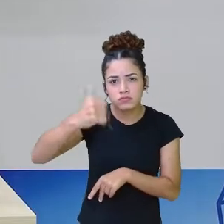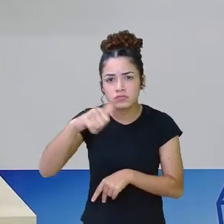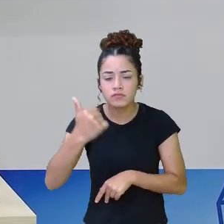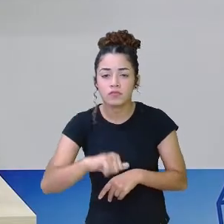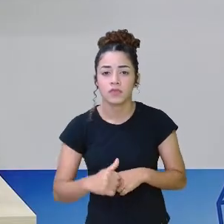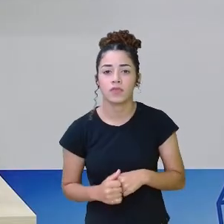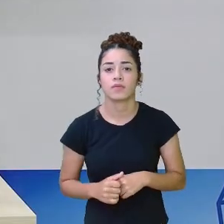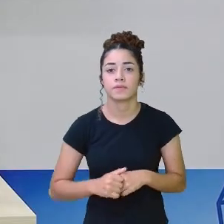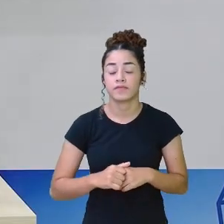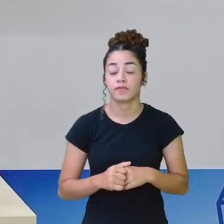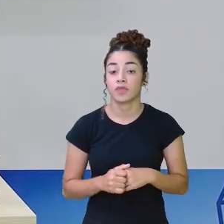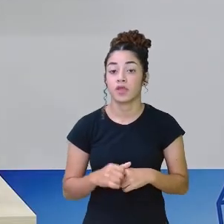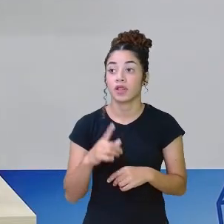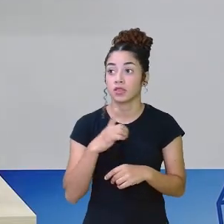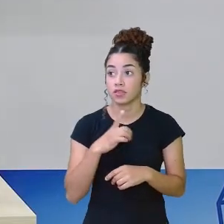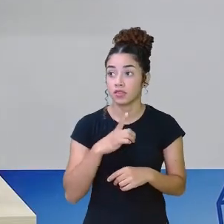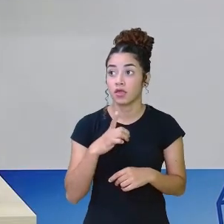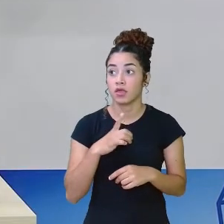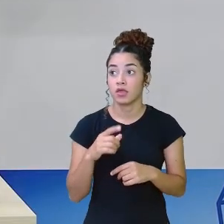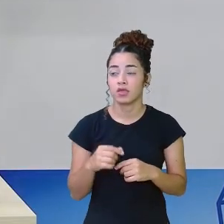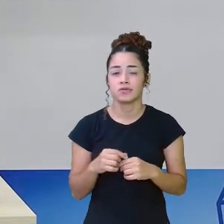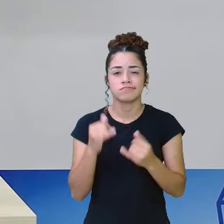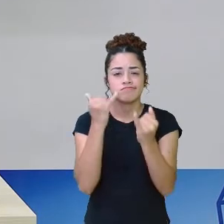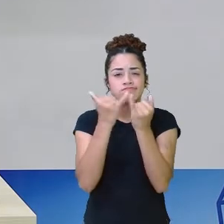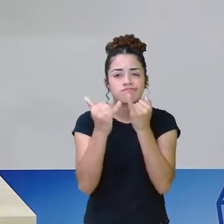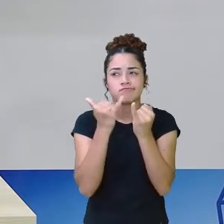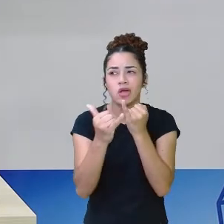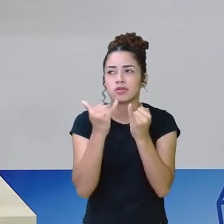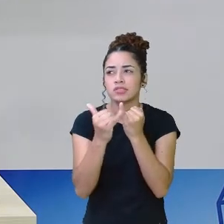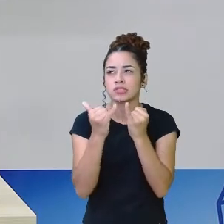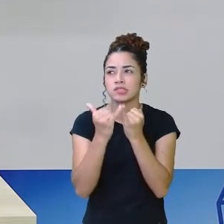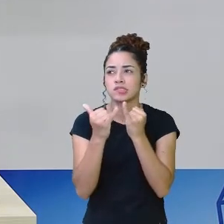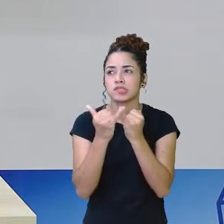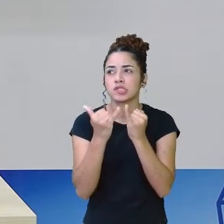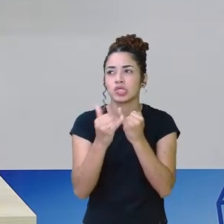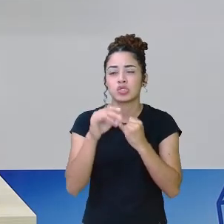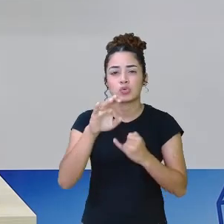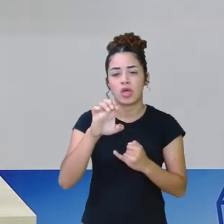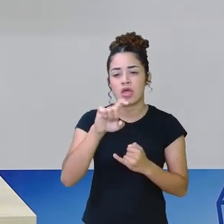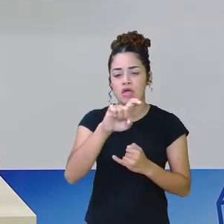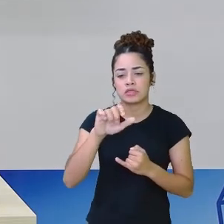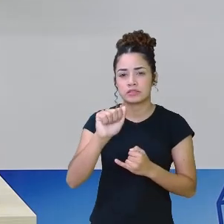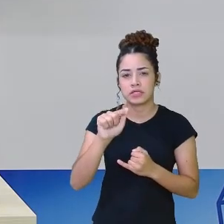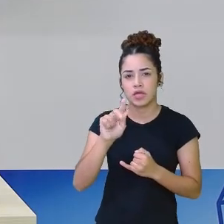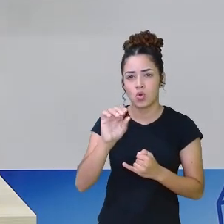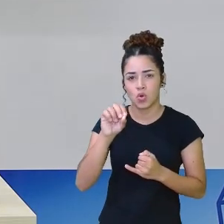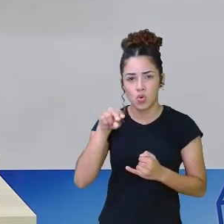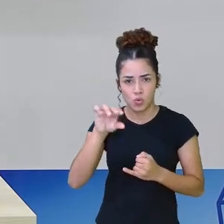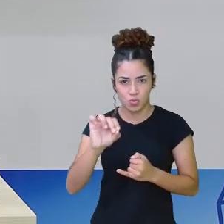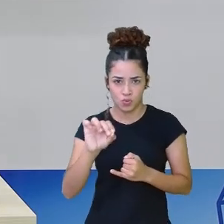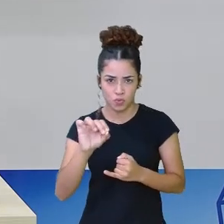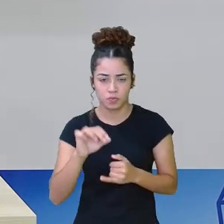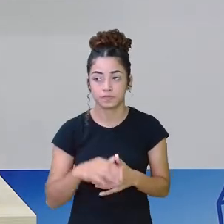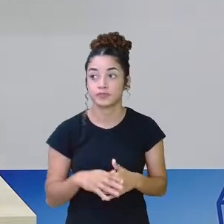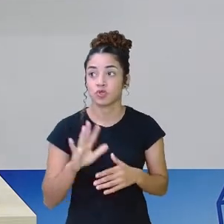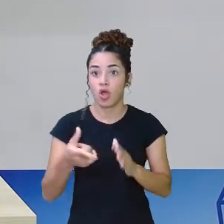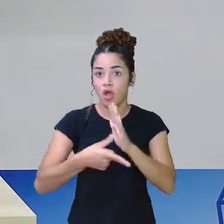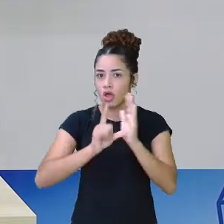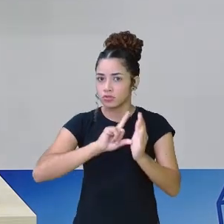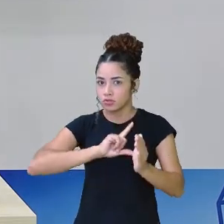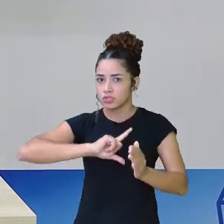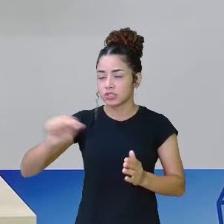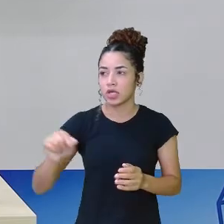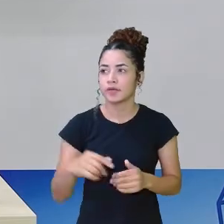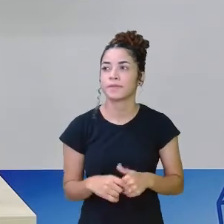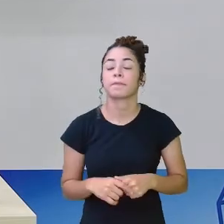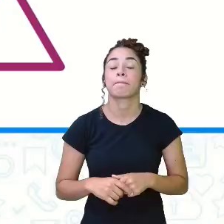abelha, ela vai ser semelhante a um hexágono. E preste atenção antes de eu ir embora. Se